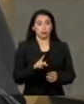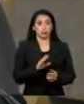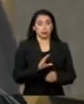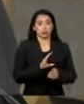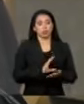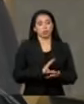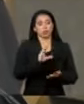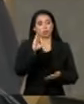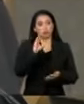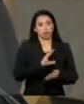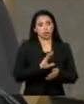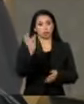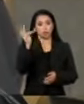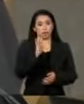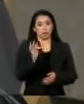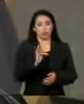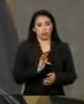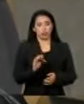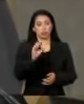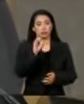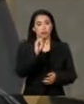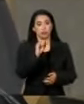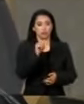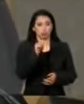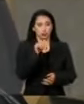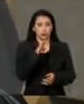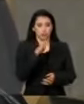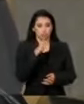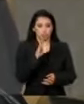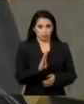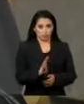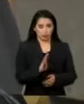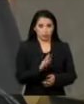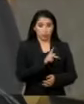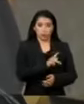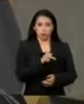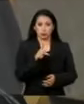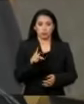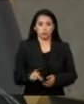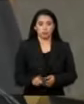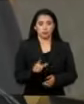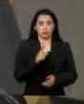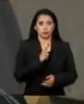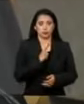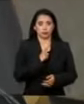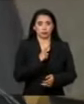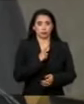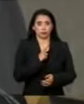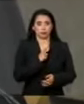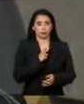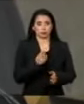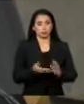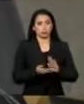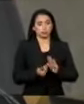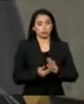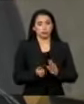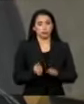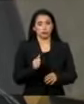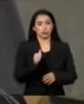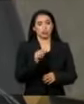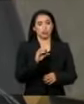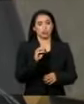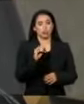dos Advogados do Brasil, o ministro-presidente procedeu à exclusão desta ação e das